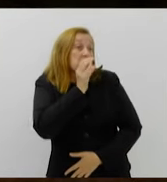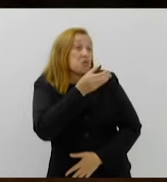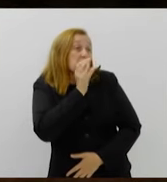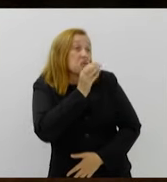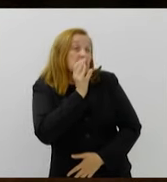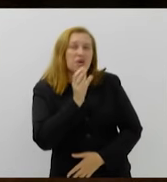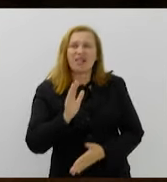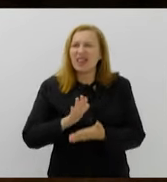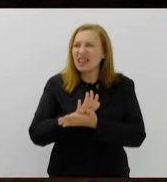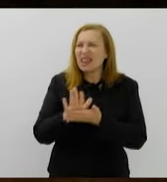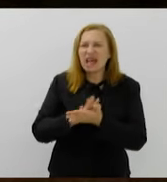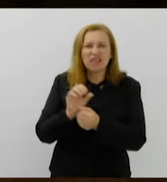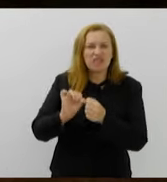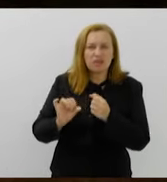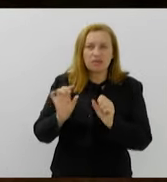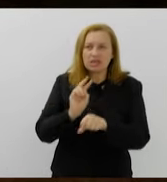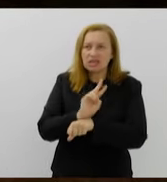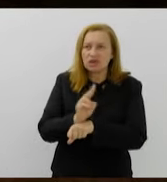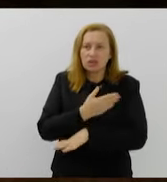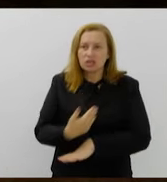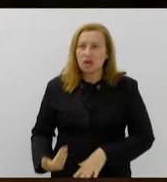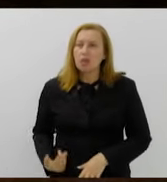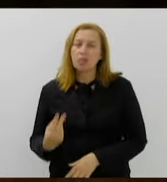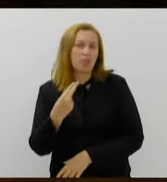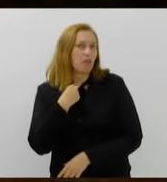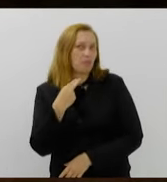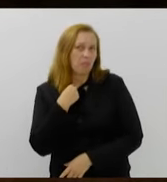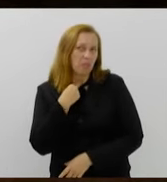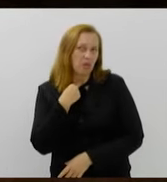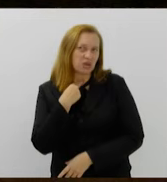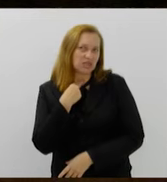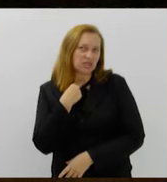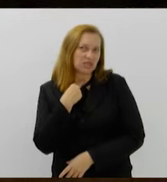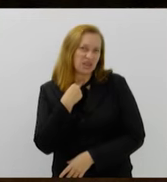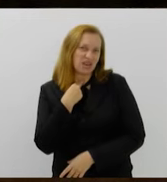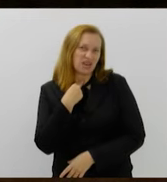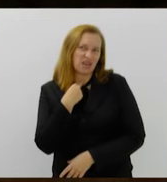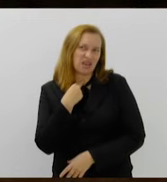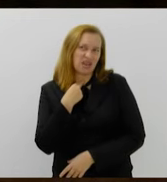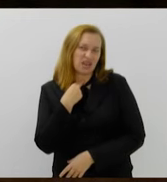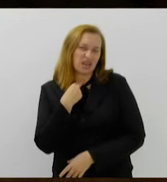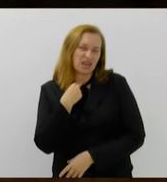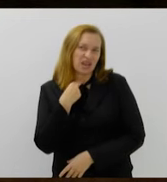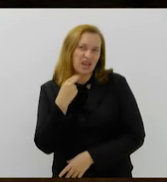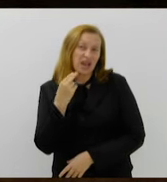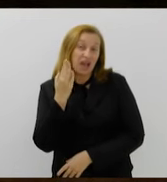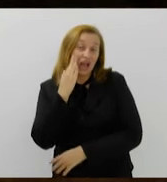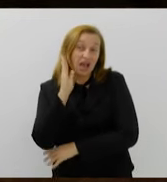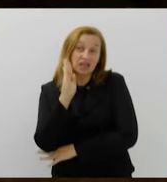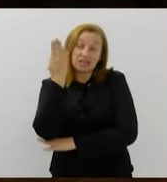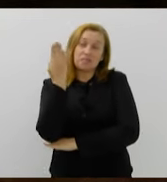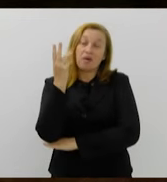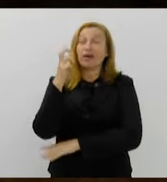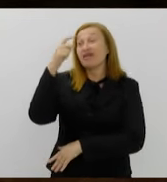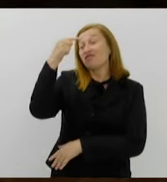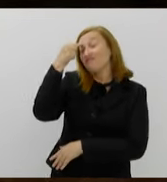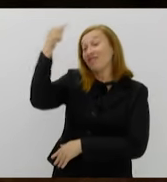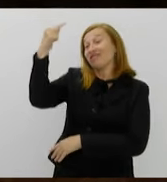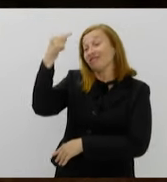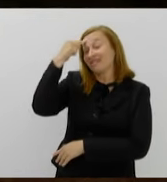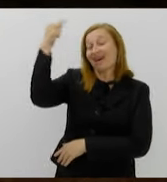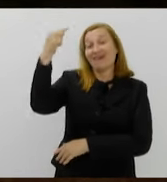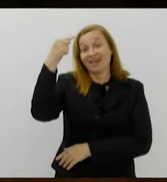pela Segurança Pública ele não pode ter a pachorra a desfaçatez a pantomima de querer inventar essas